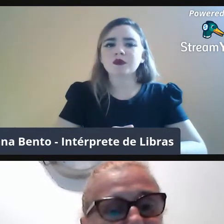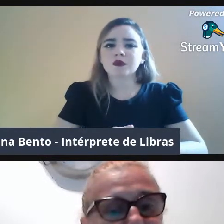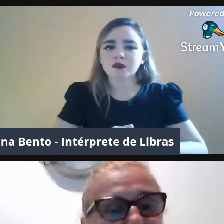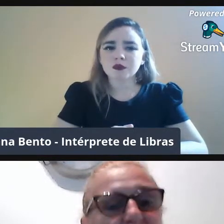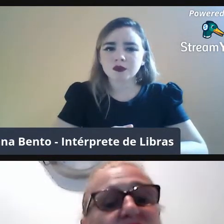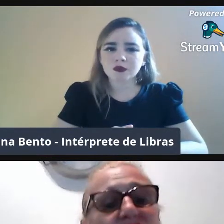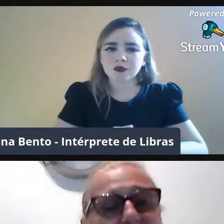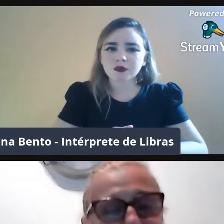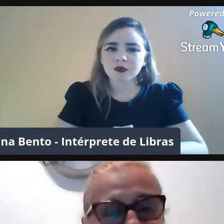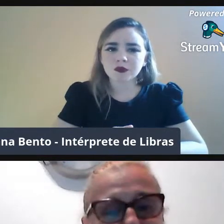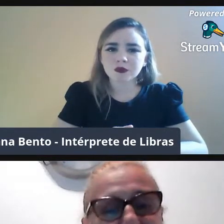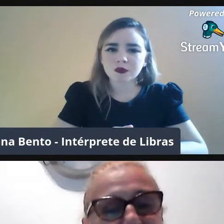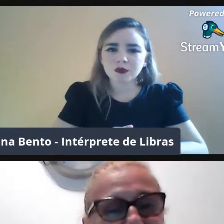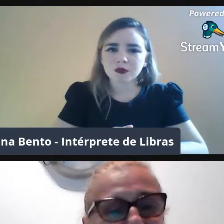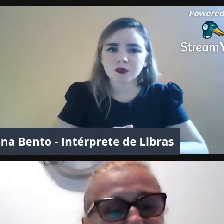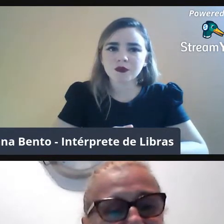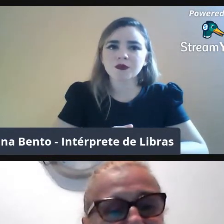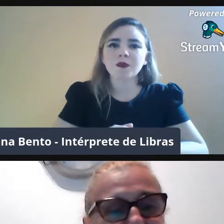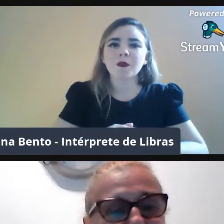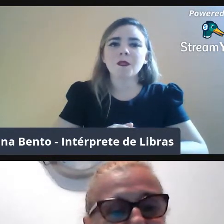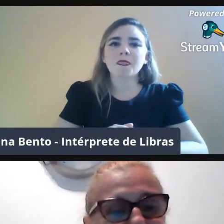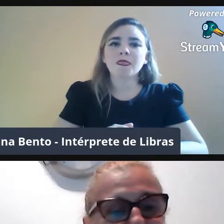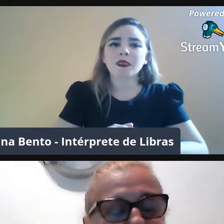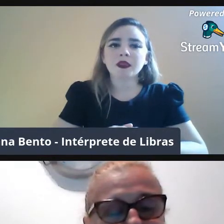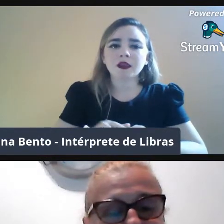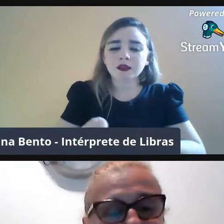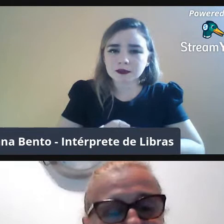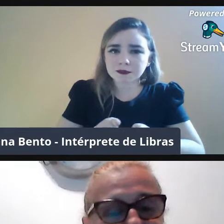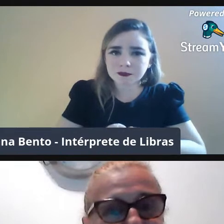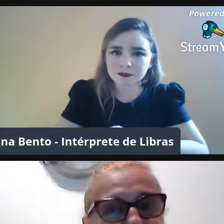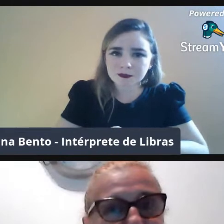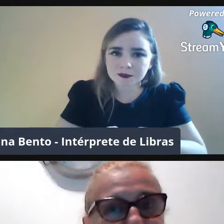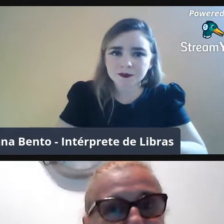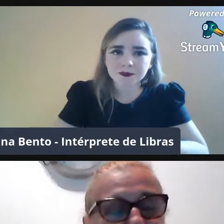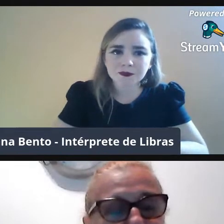sei. E também,